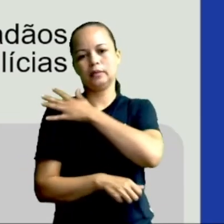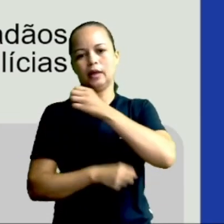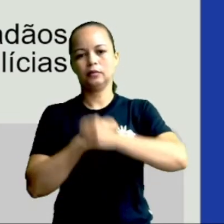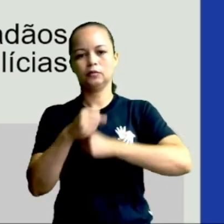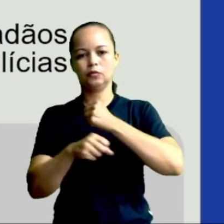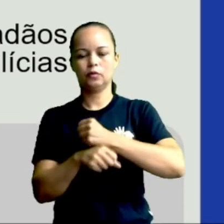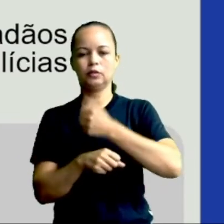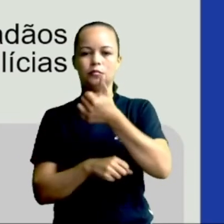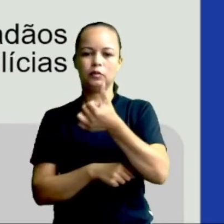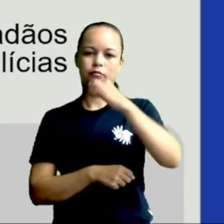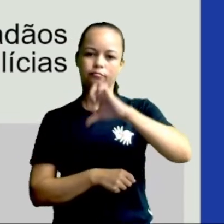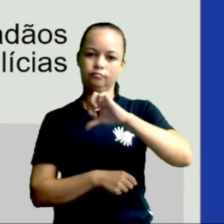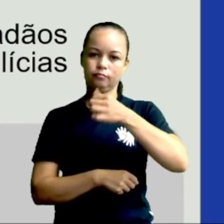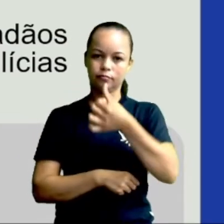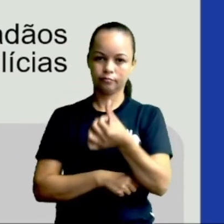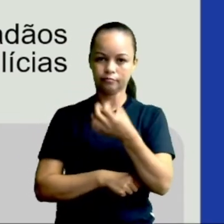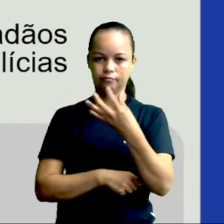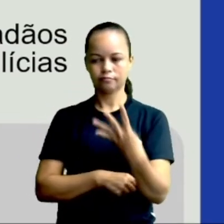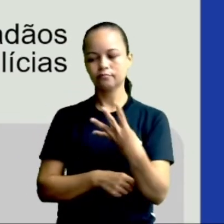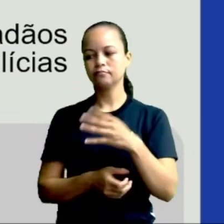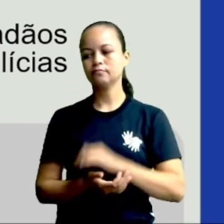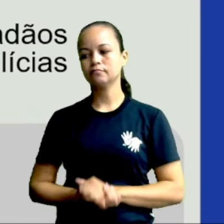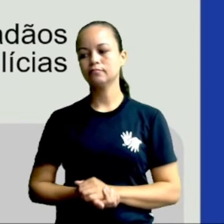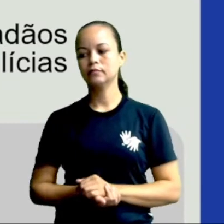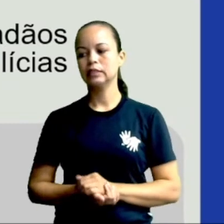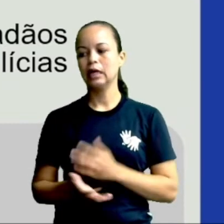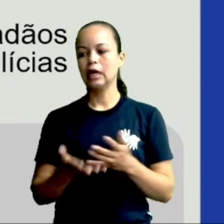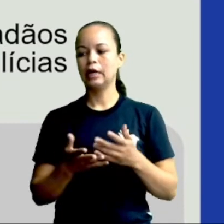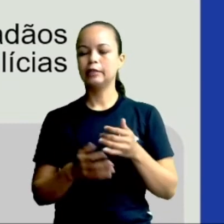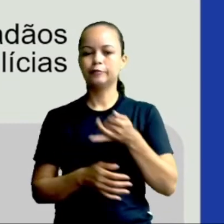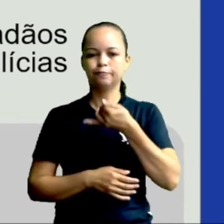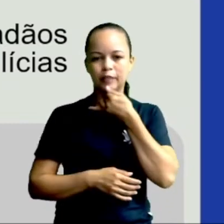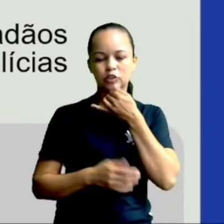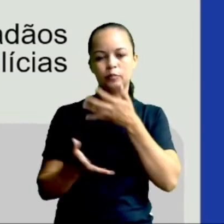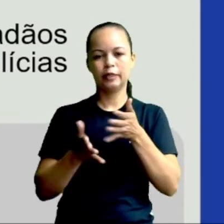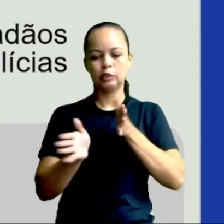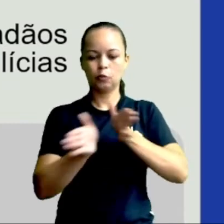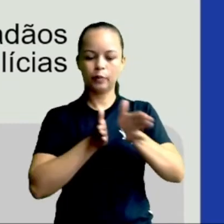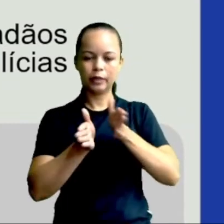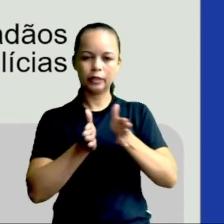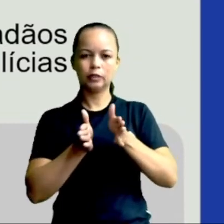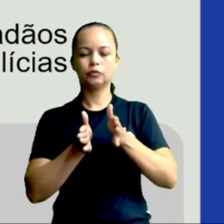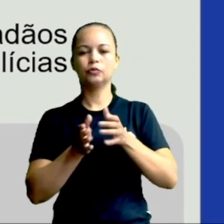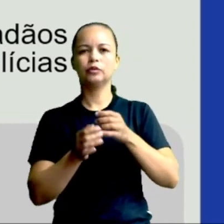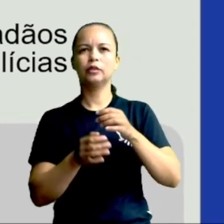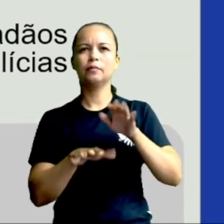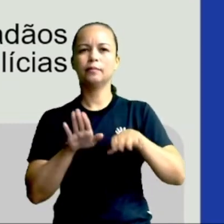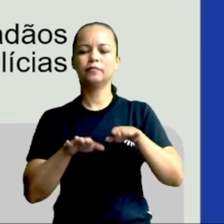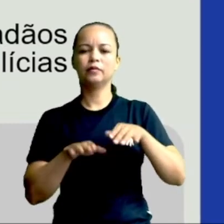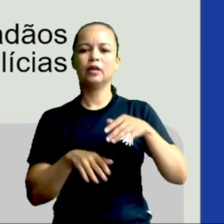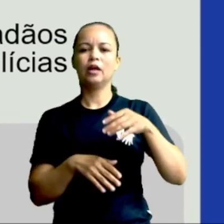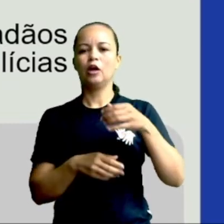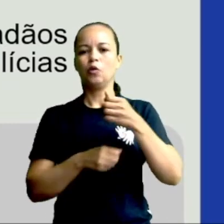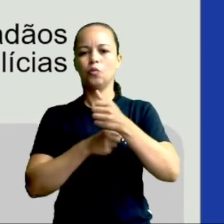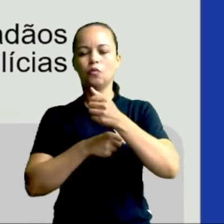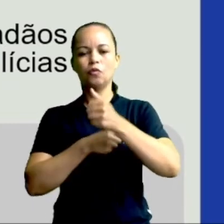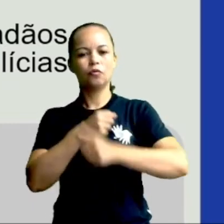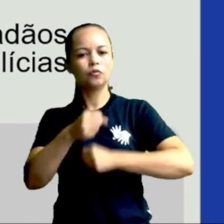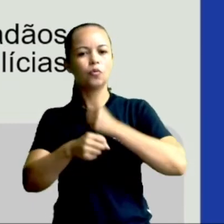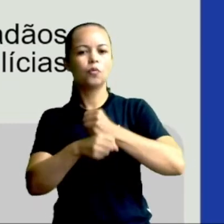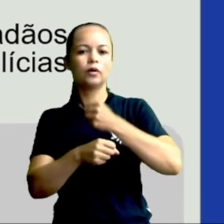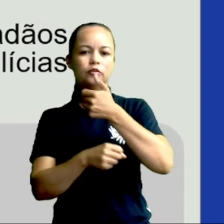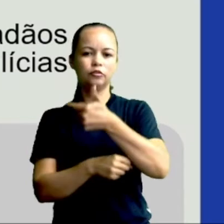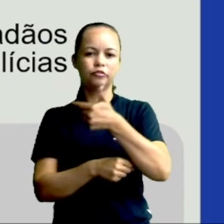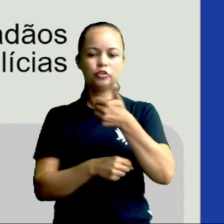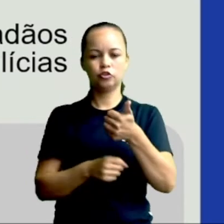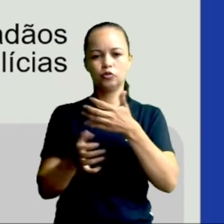1964. E aí a gente desemboca, infelizmente, no período que a gente viveu de 21 anos de ditadura militar. Foi um